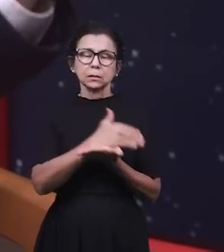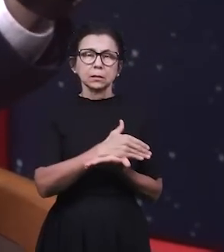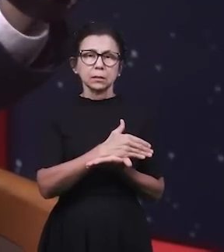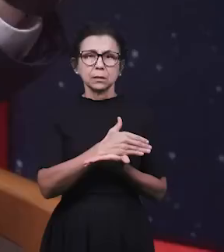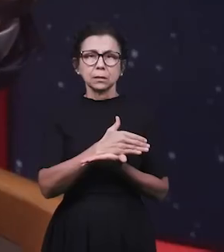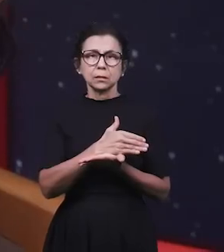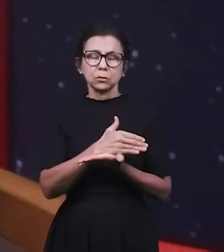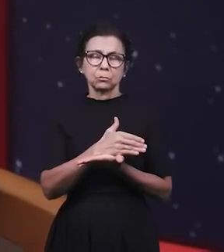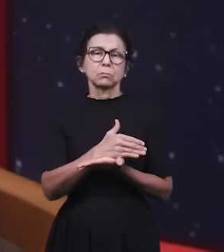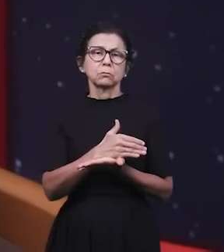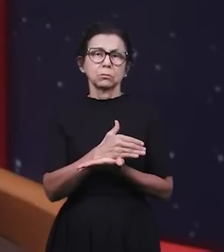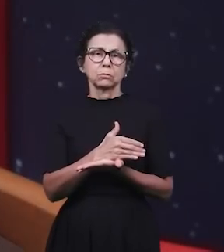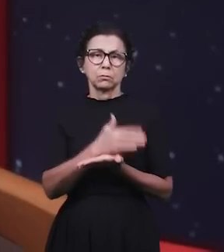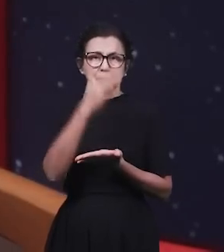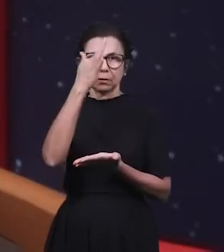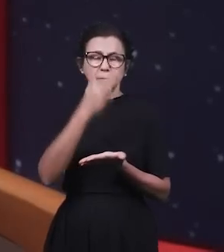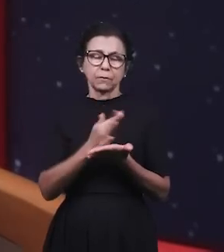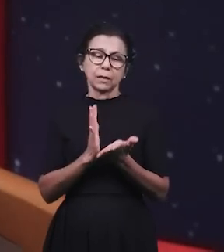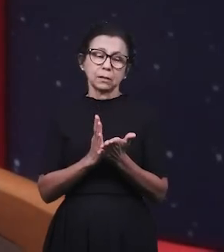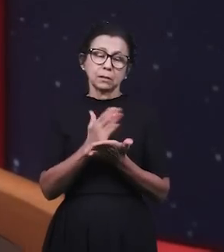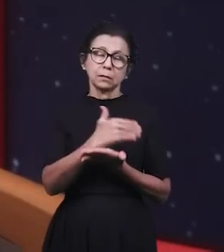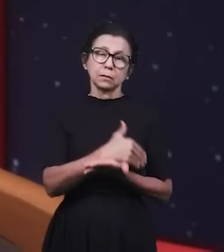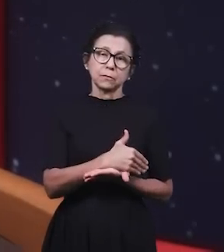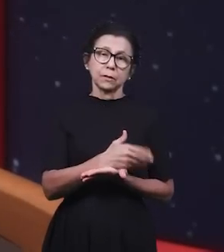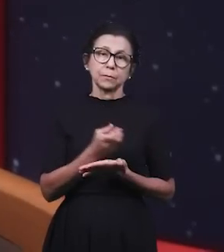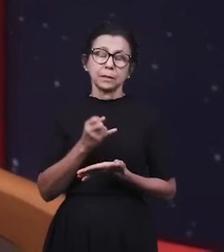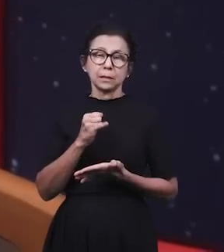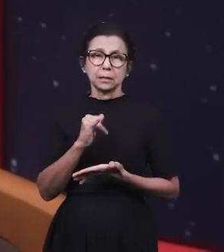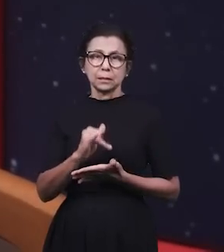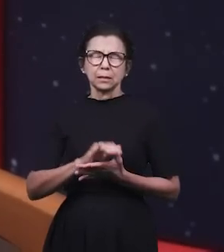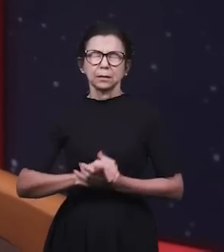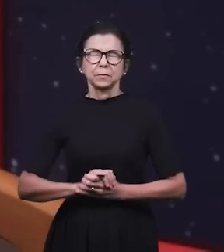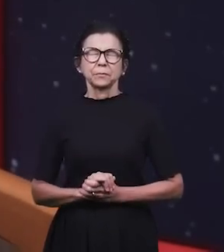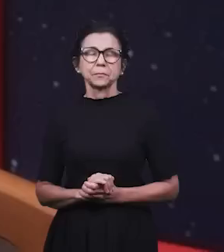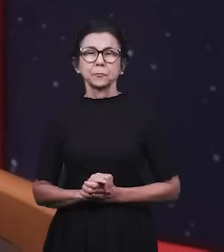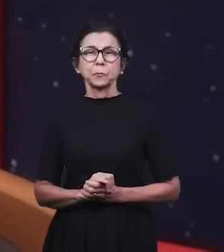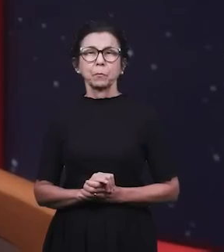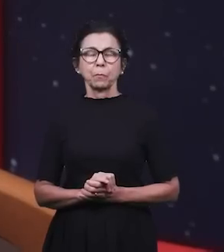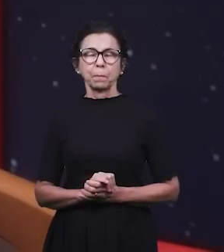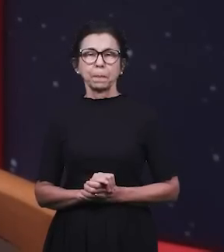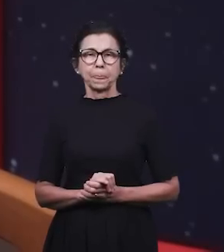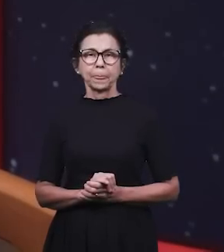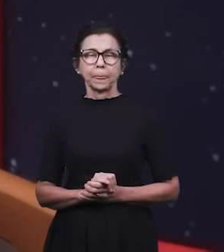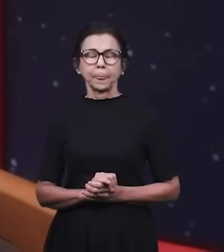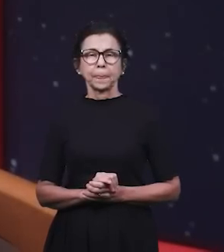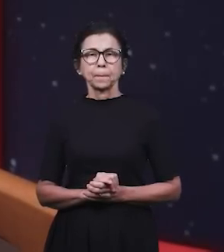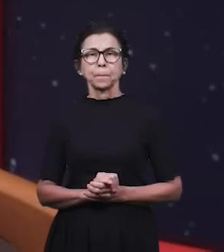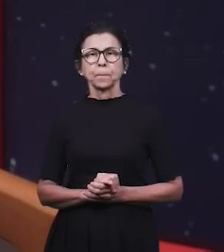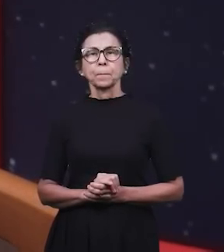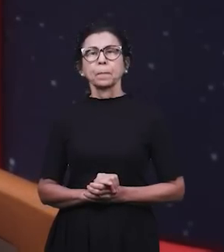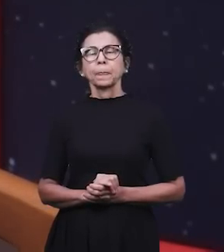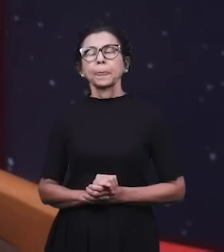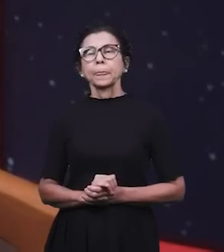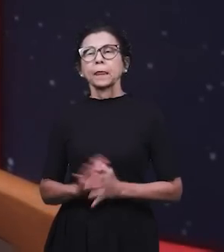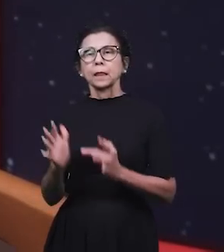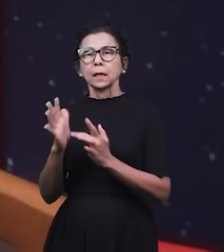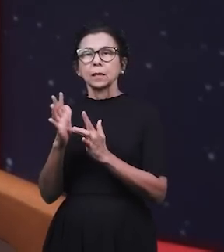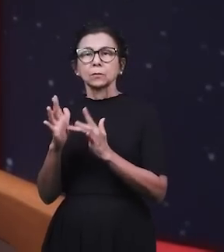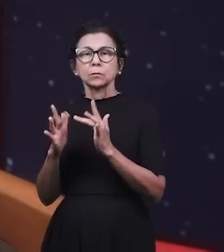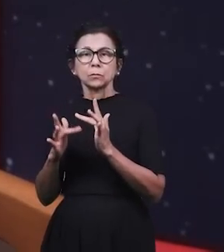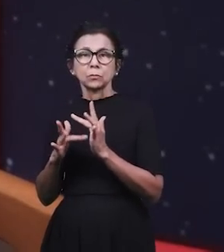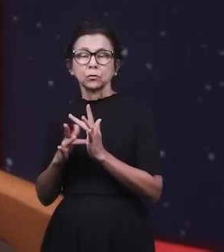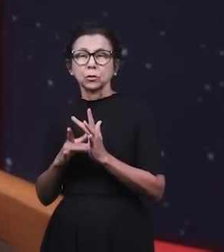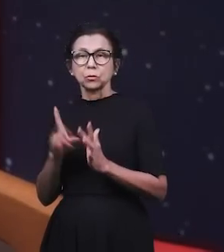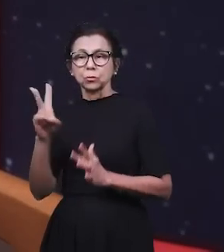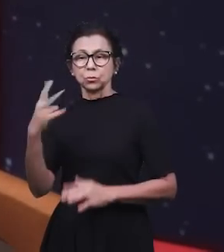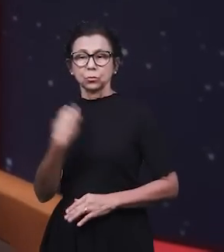a fé. Mas se a palavra permanecer viva, o projeto de Deus, da